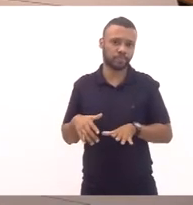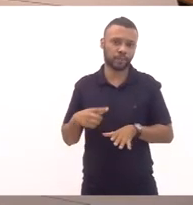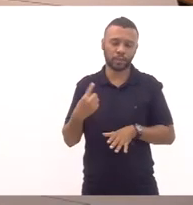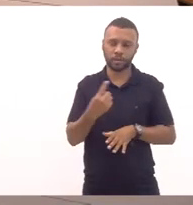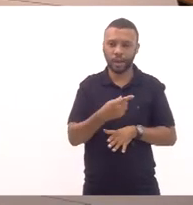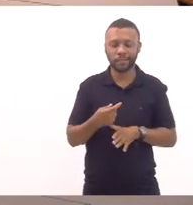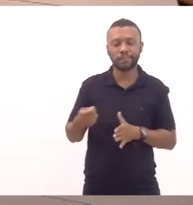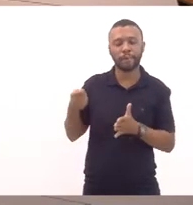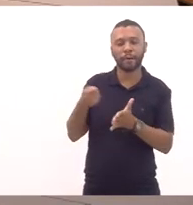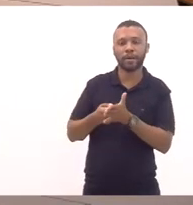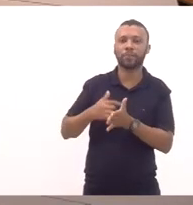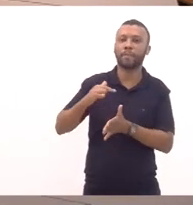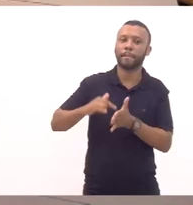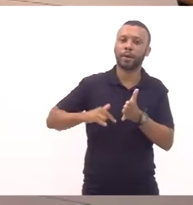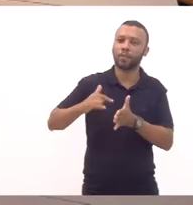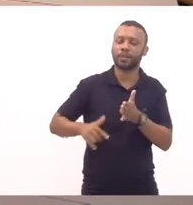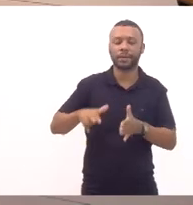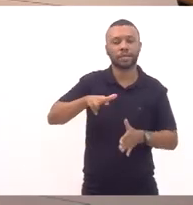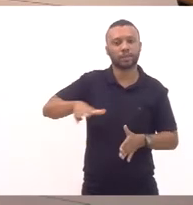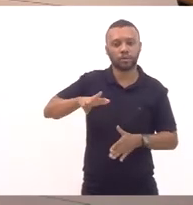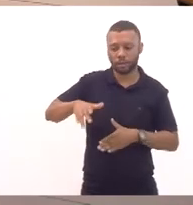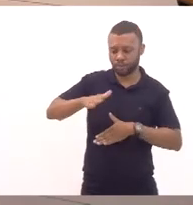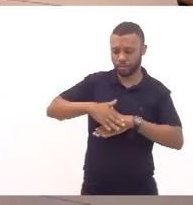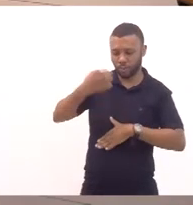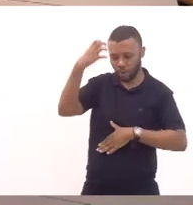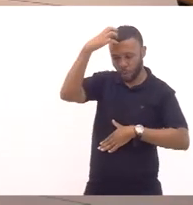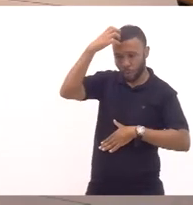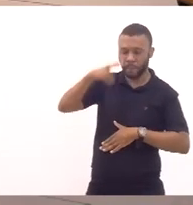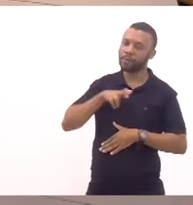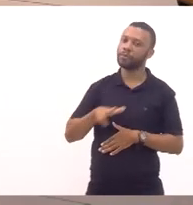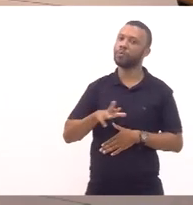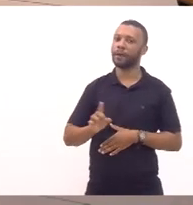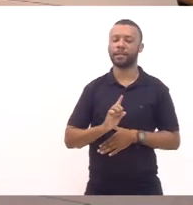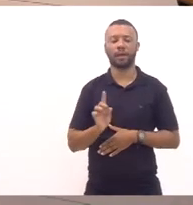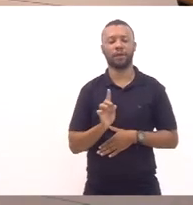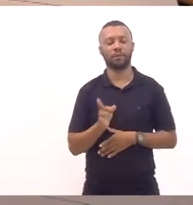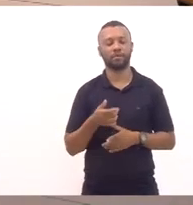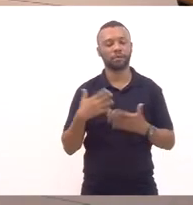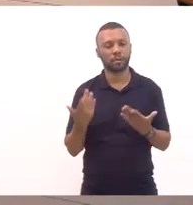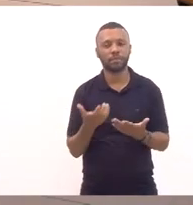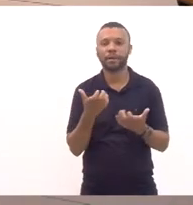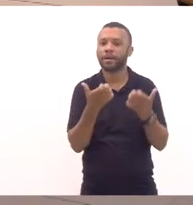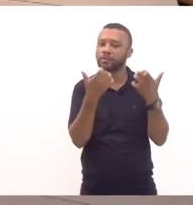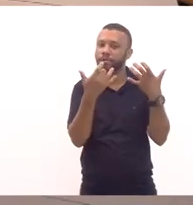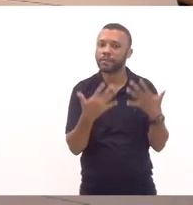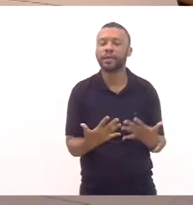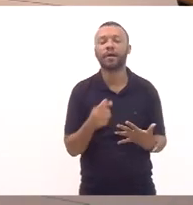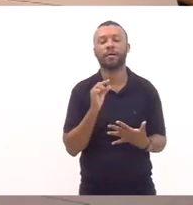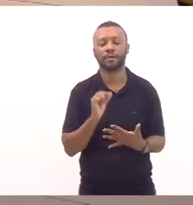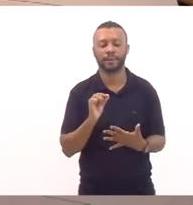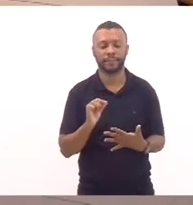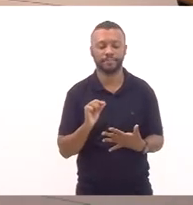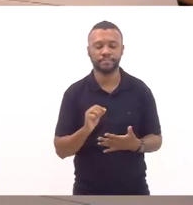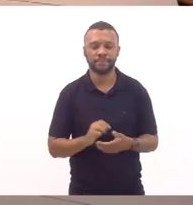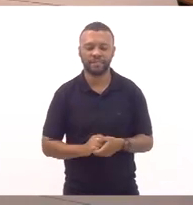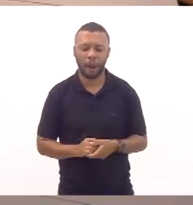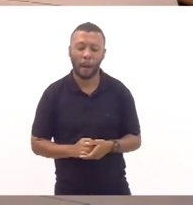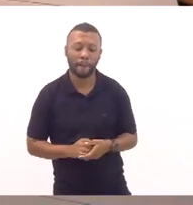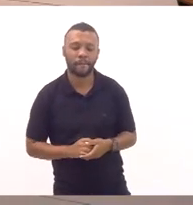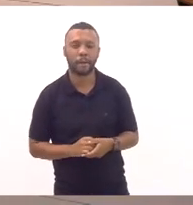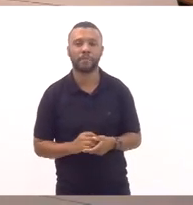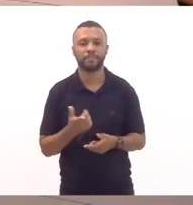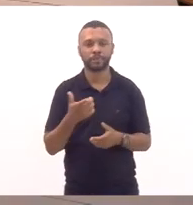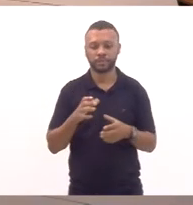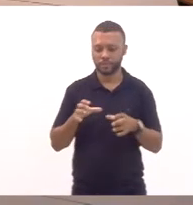estamos pagando uma conta que nós não fizemos. De qualquer forma, quero aqui dizer que essa comissão é uma